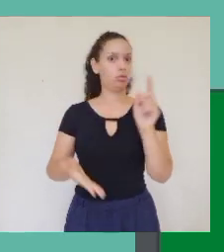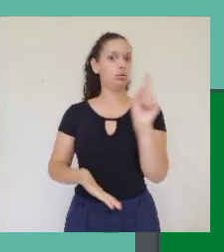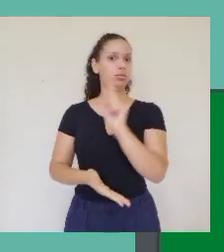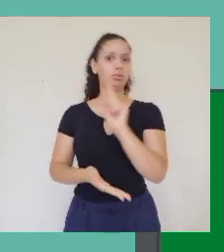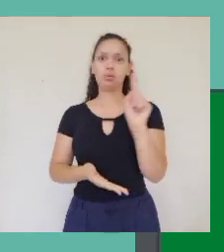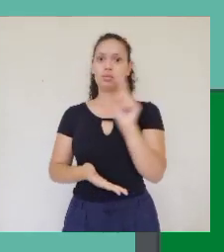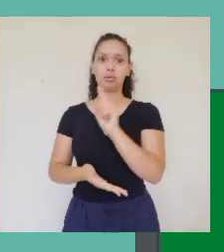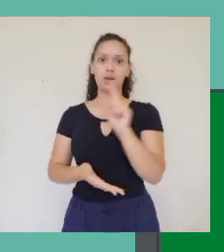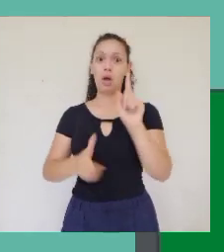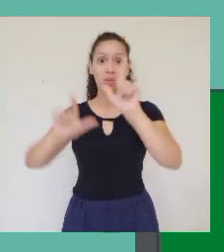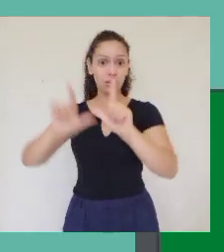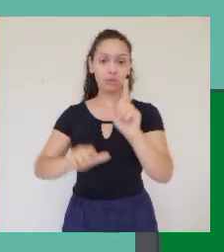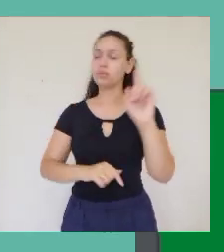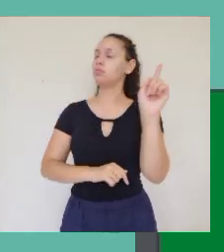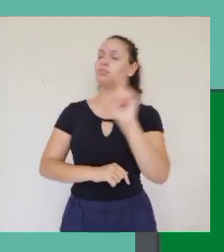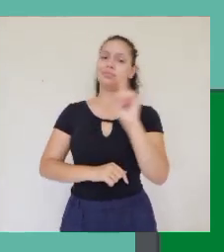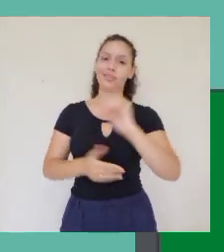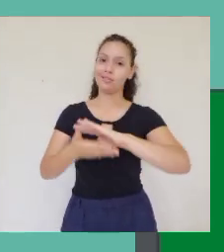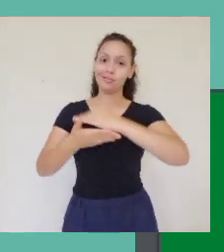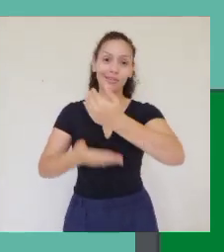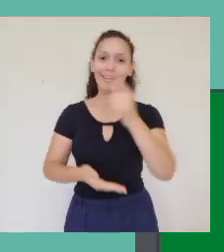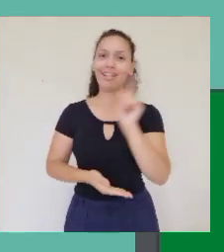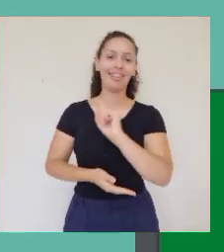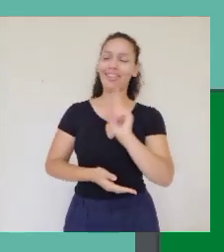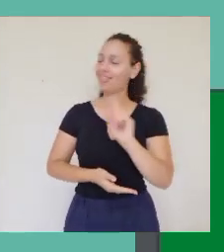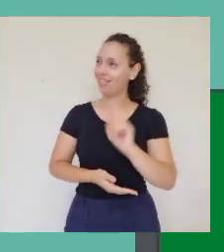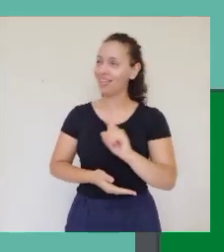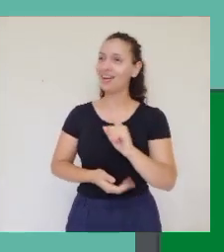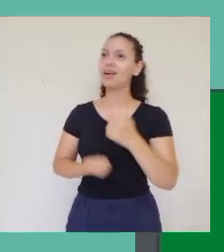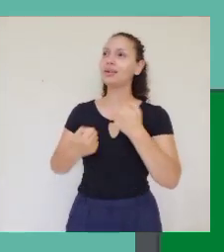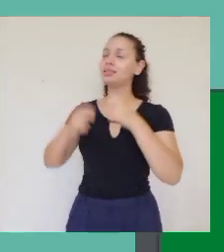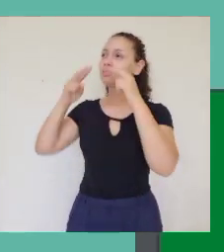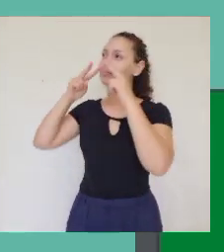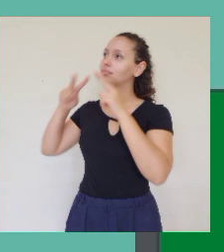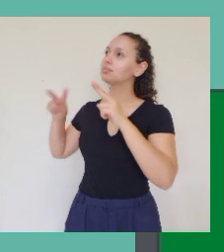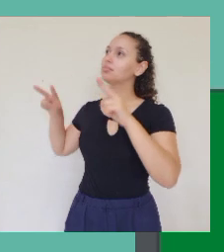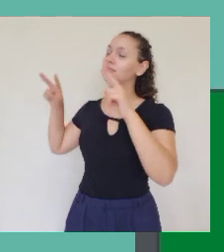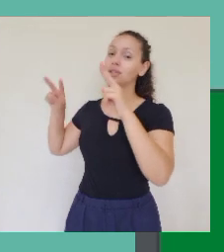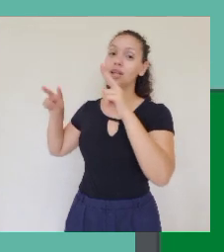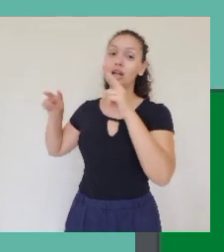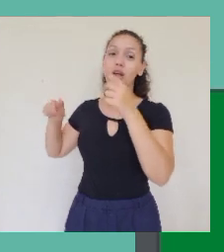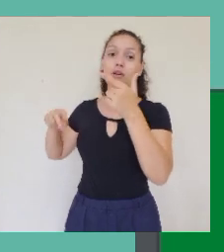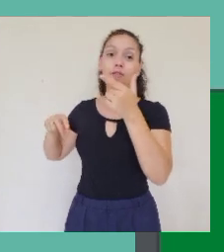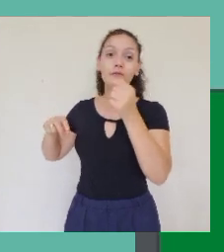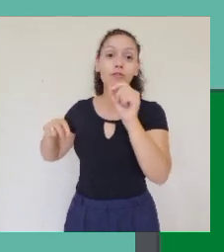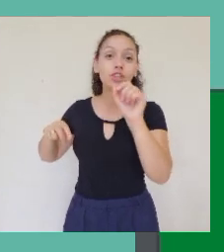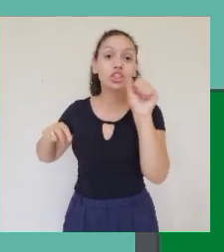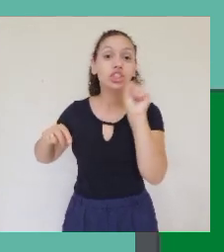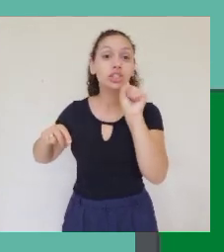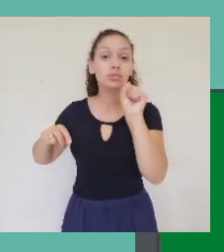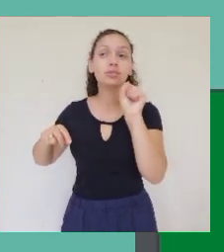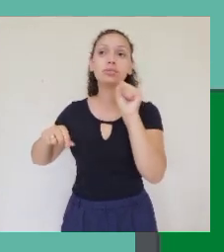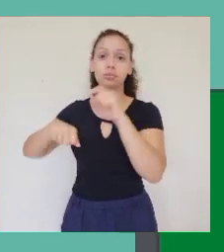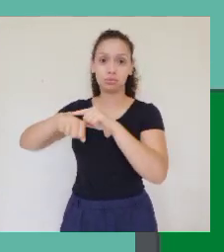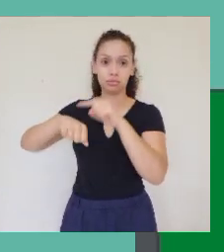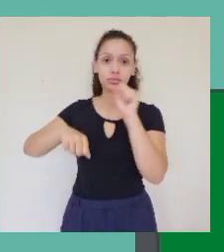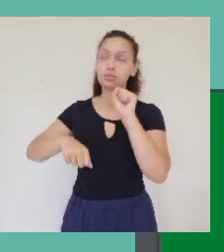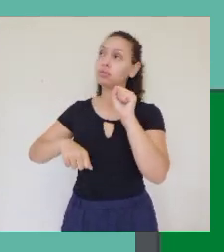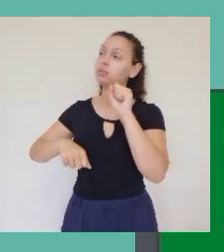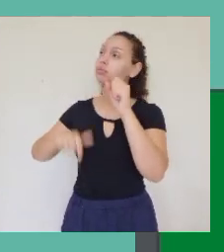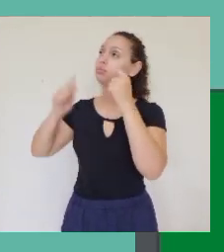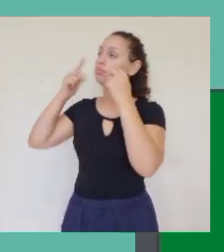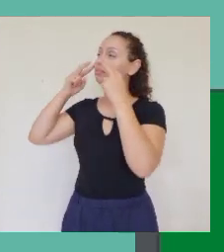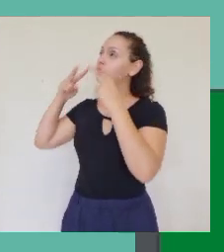seja uma televisão, não seja um notebook, ou ficar de 20 segundos com os olhos fechados para descansar as suas vistas,